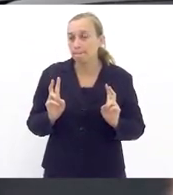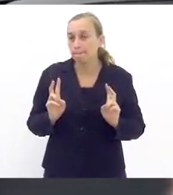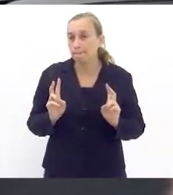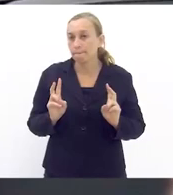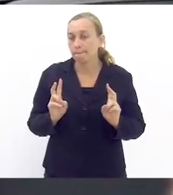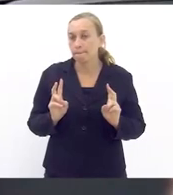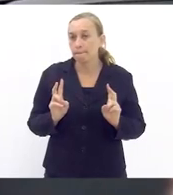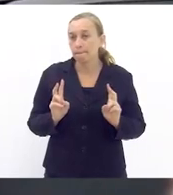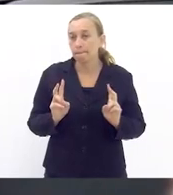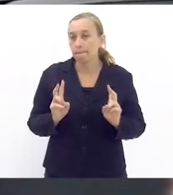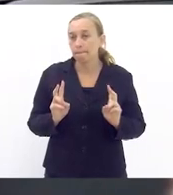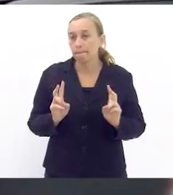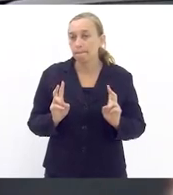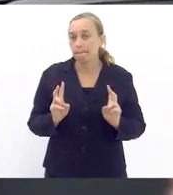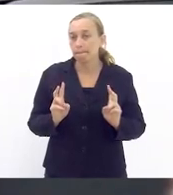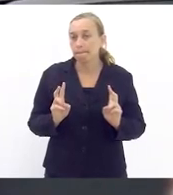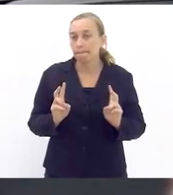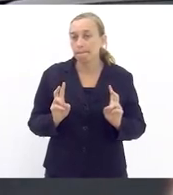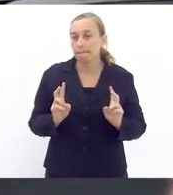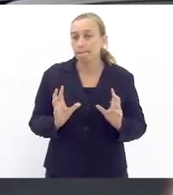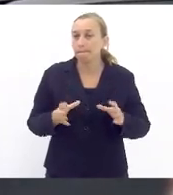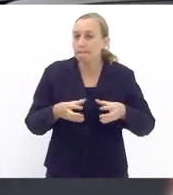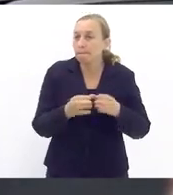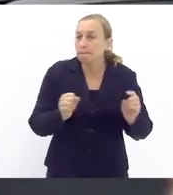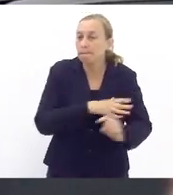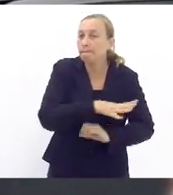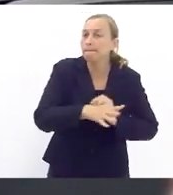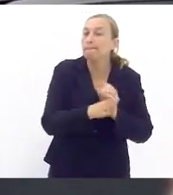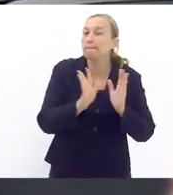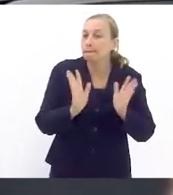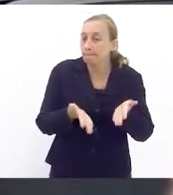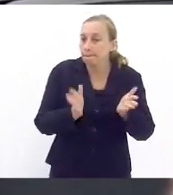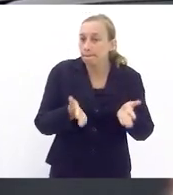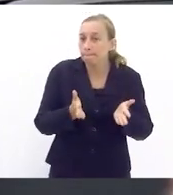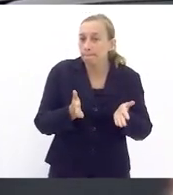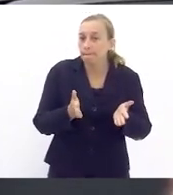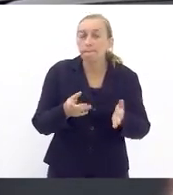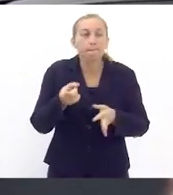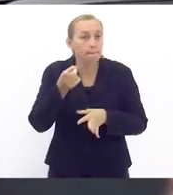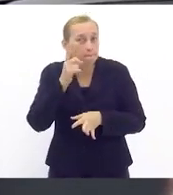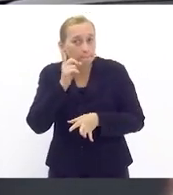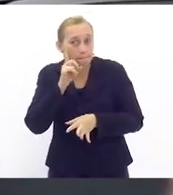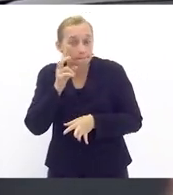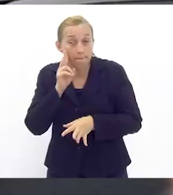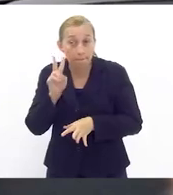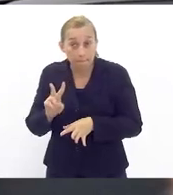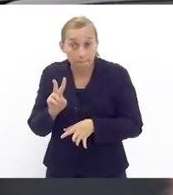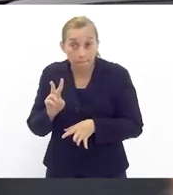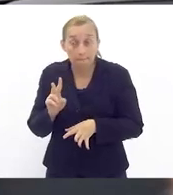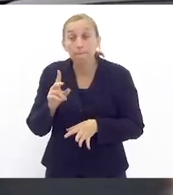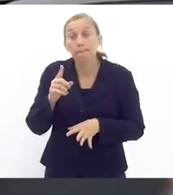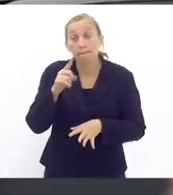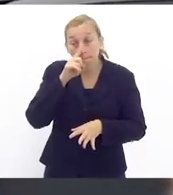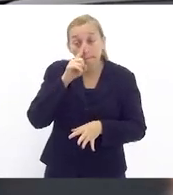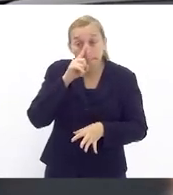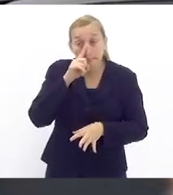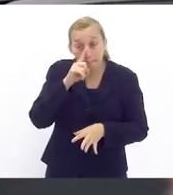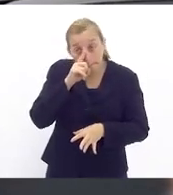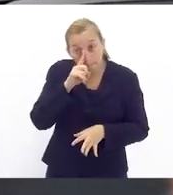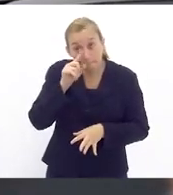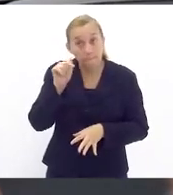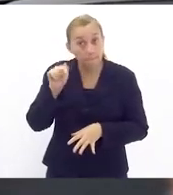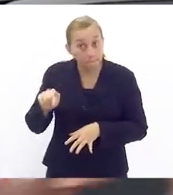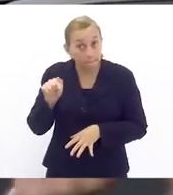mas esse grupo social ele já está à margem todos os dias e correndo esse risco ali